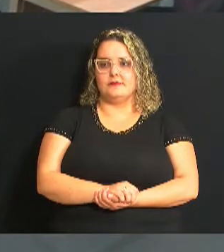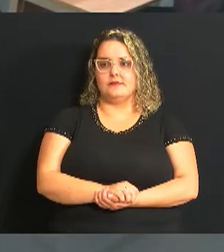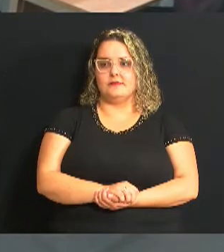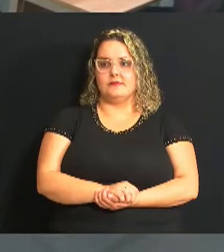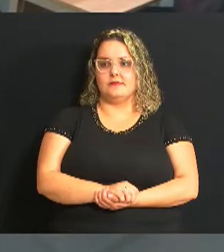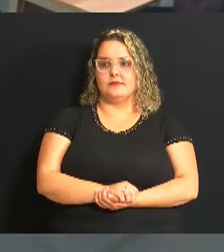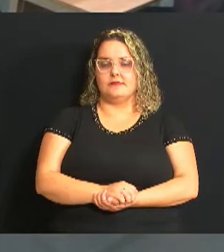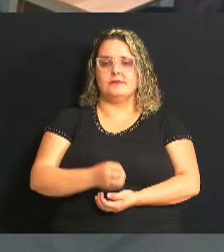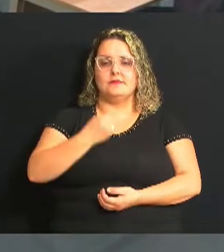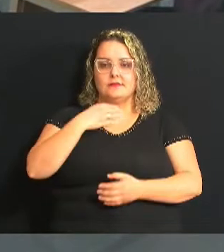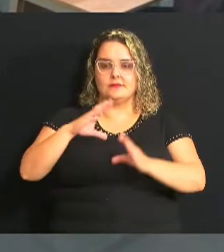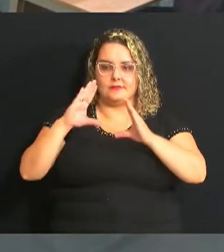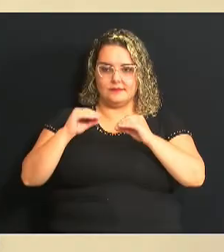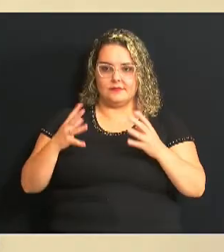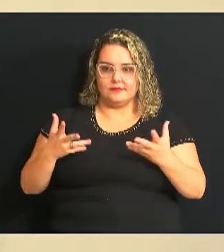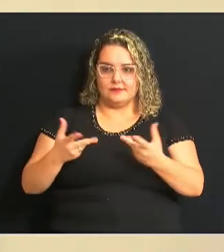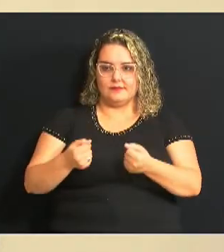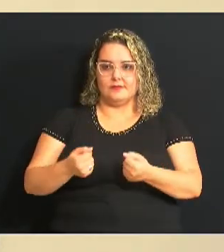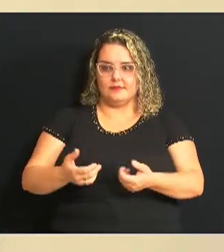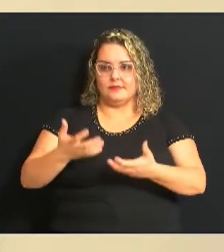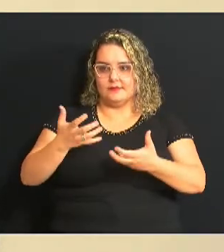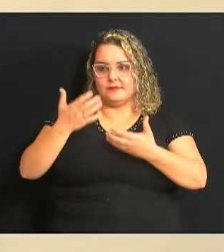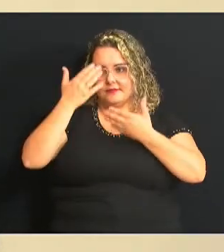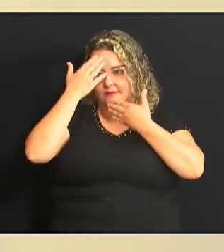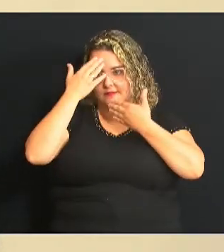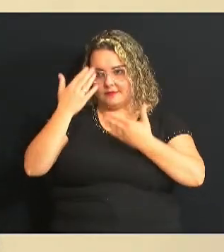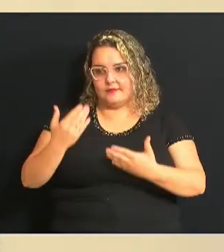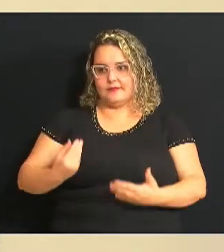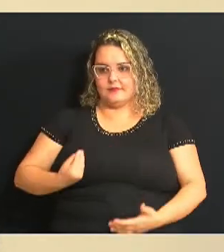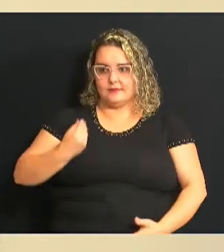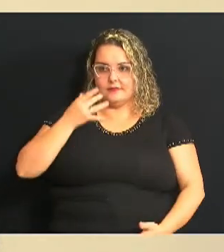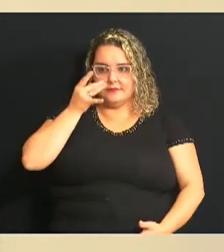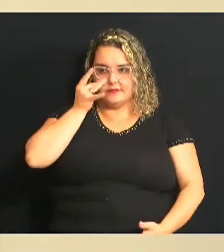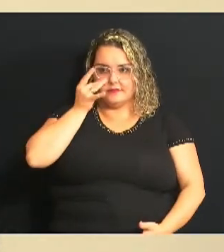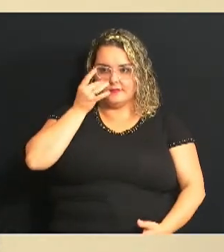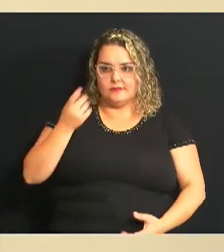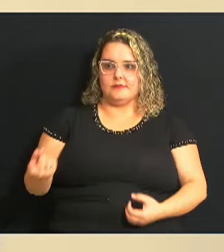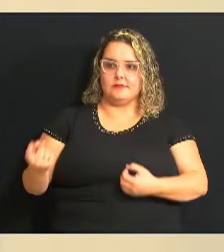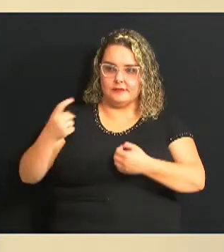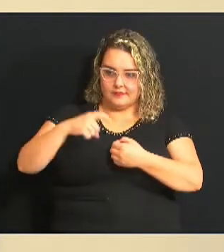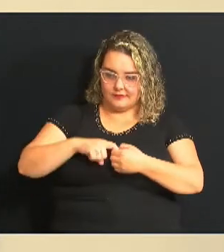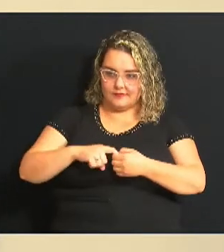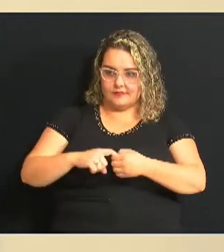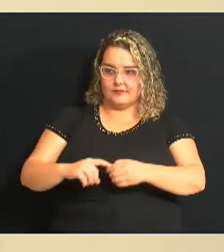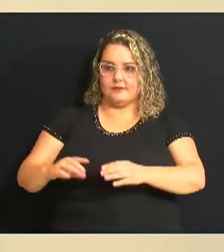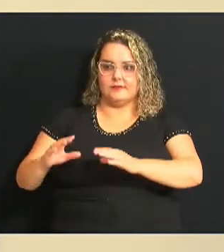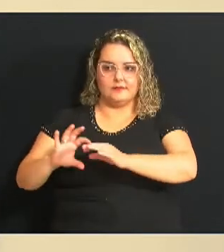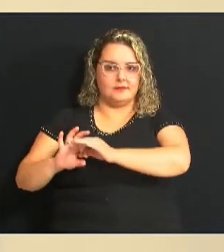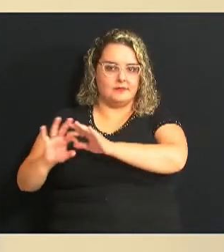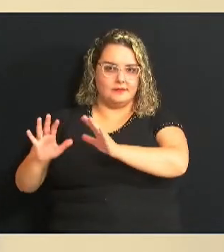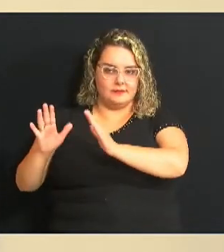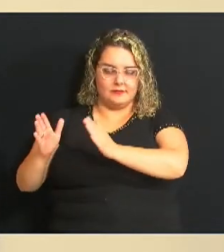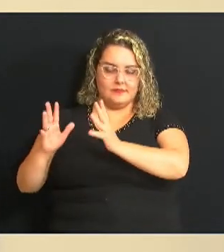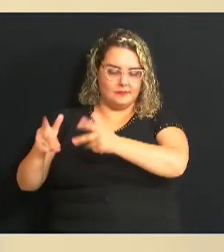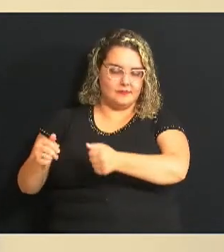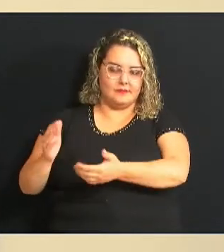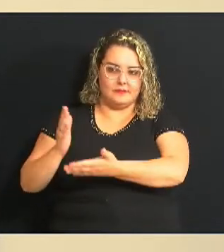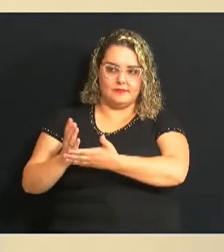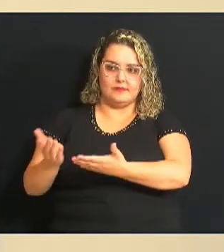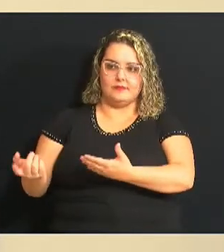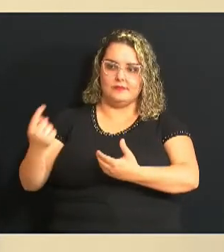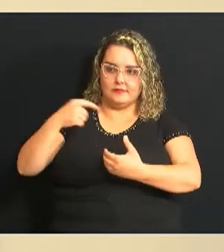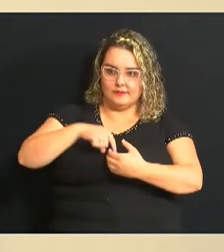Boa noite a todos. Gostaria de agradecer aos presentes por terem vindo, deixado suas atividades. Também gostaria de